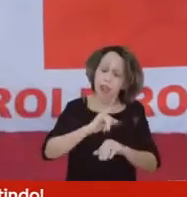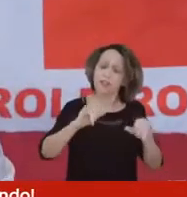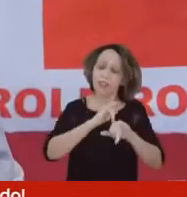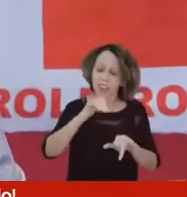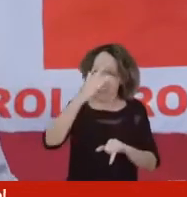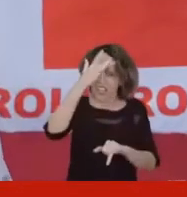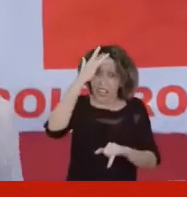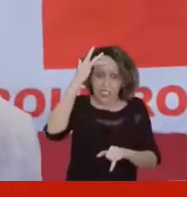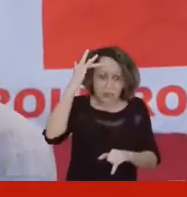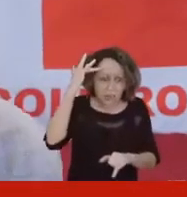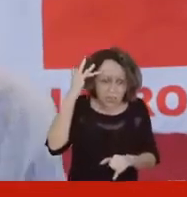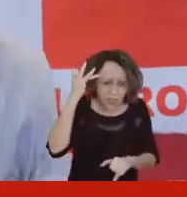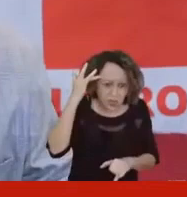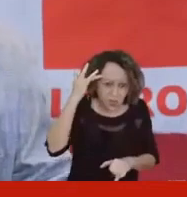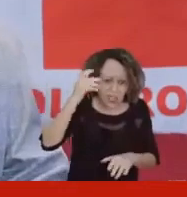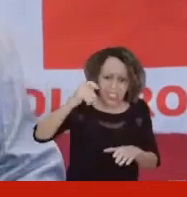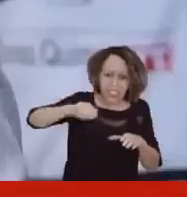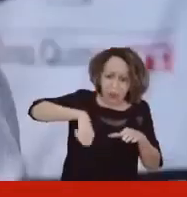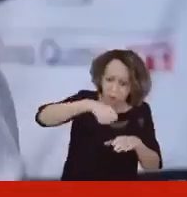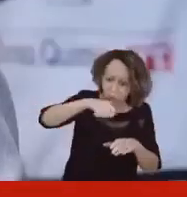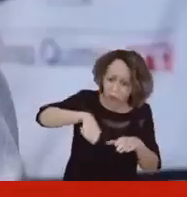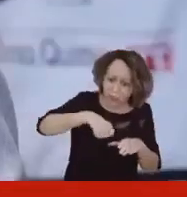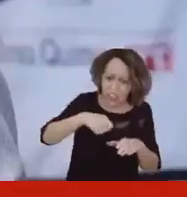ela perceba que aquela briga é dela.